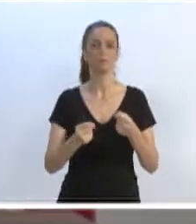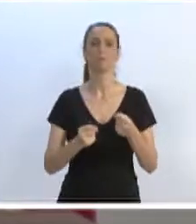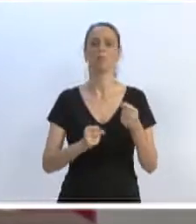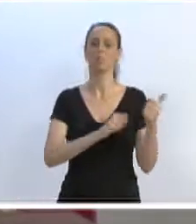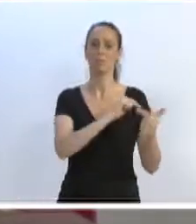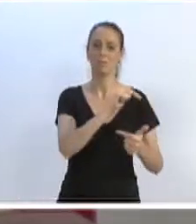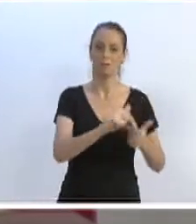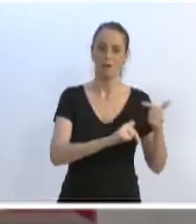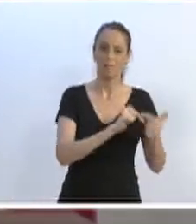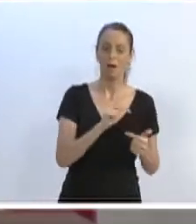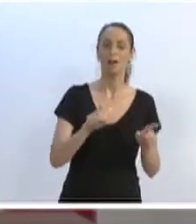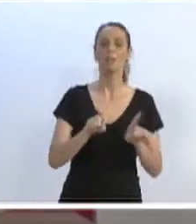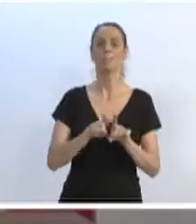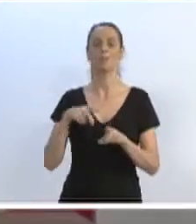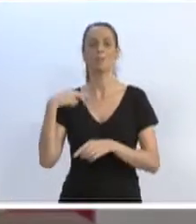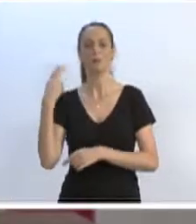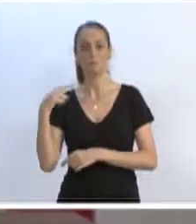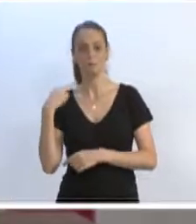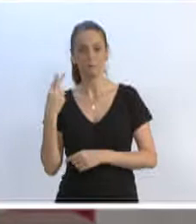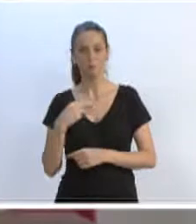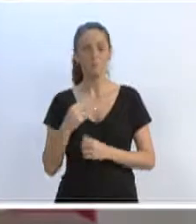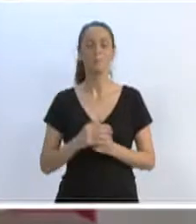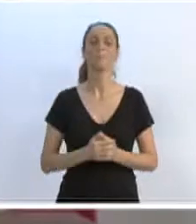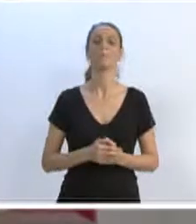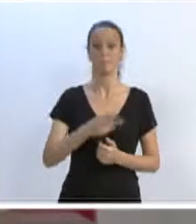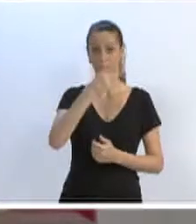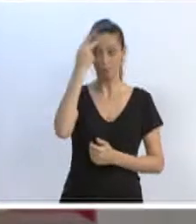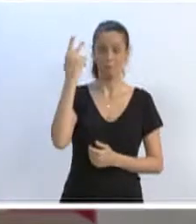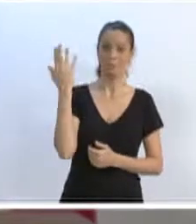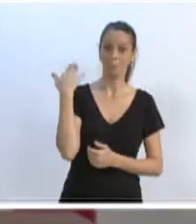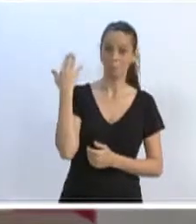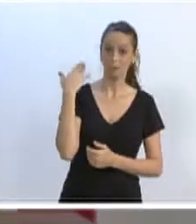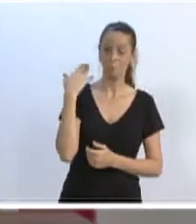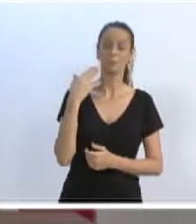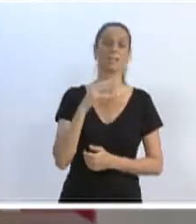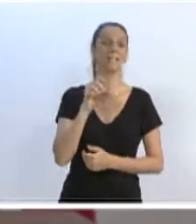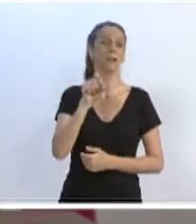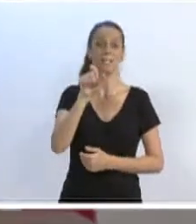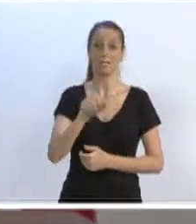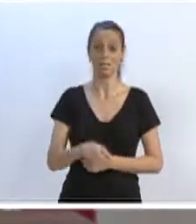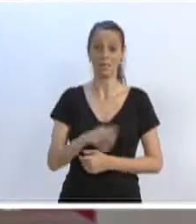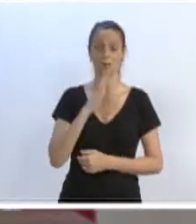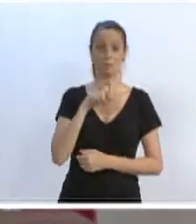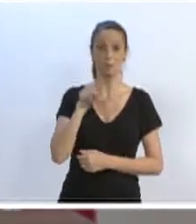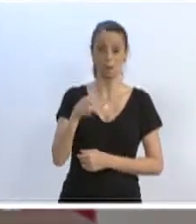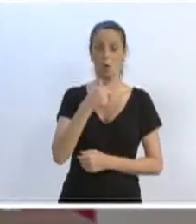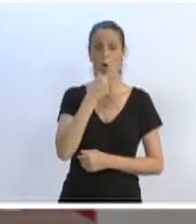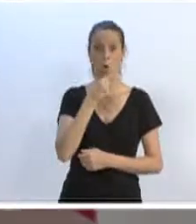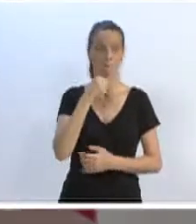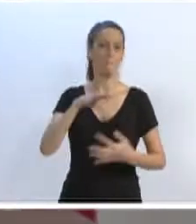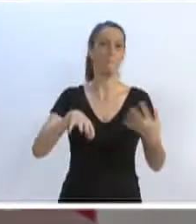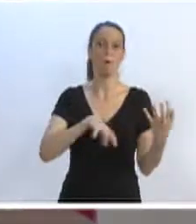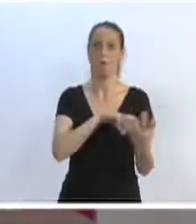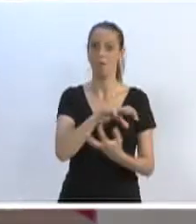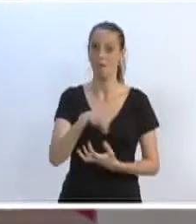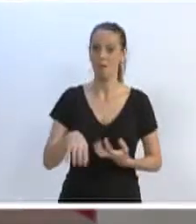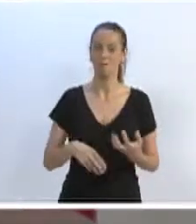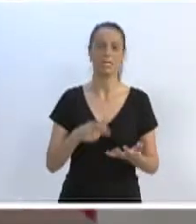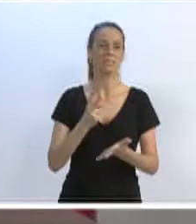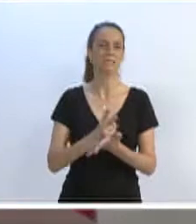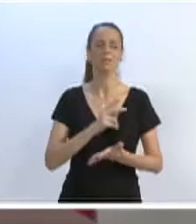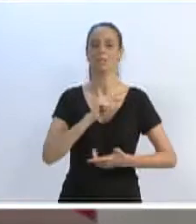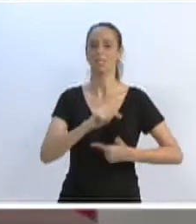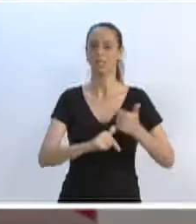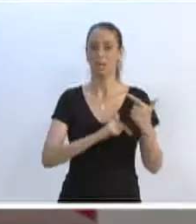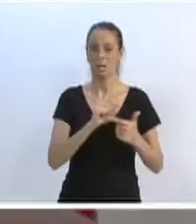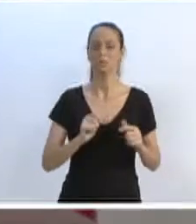dedicado ao serviço da vereança também. Para quem conheceu o Nagel Marinho, polêmico Nagel Marinho, trabalhador, guerreiro e sempre prestativo com a